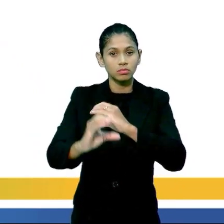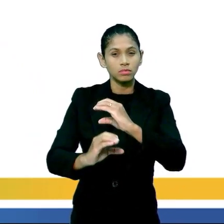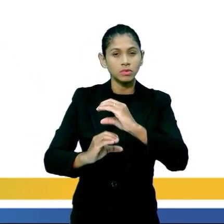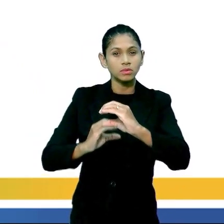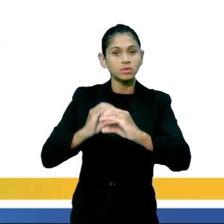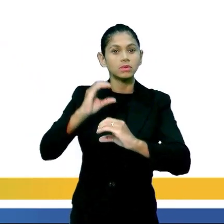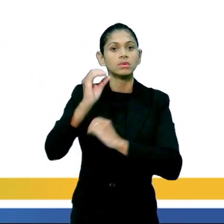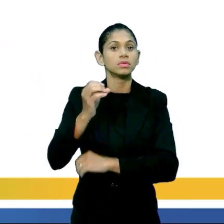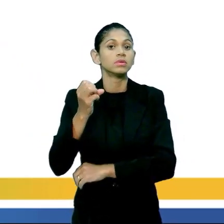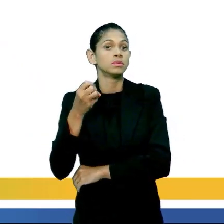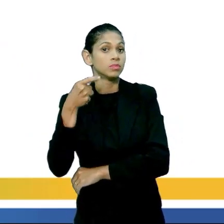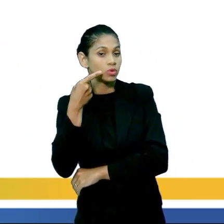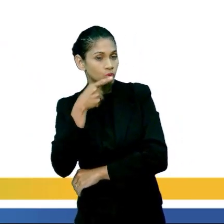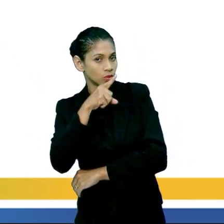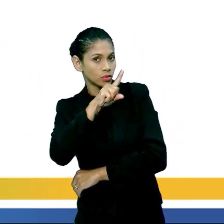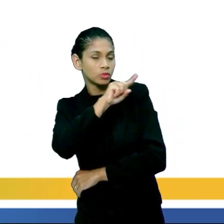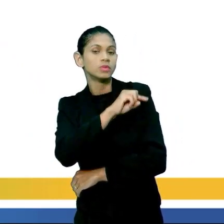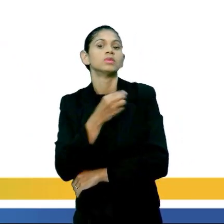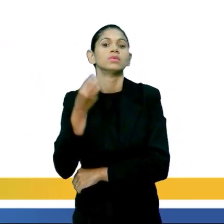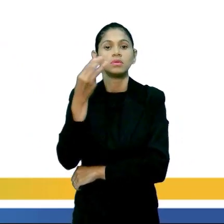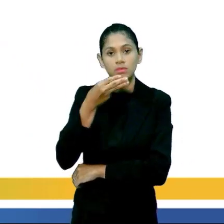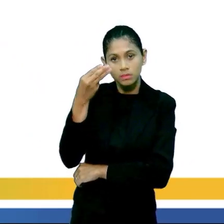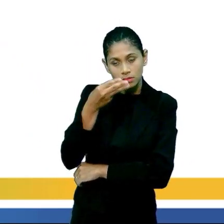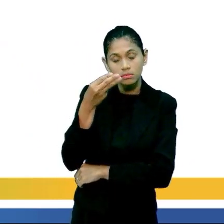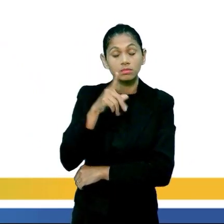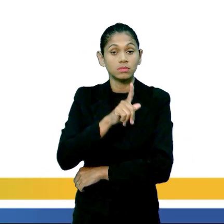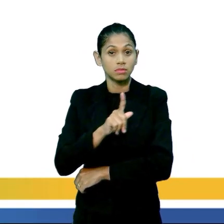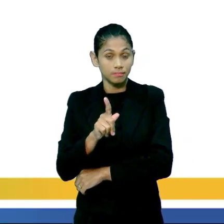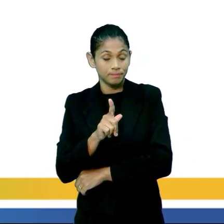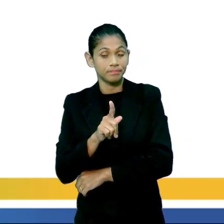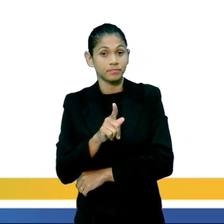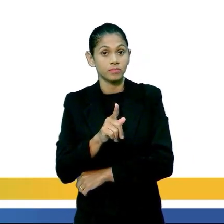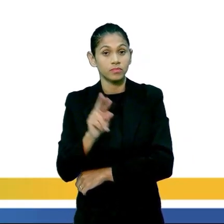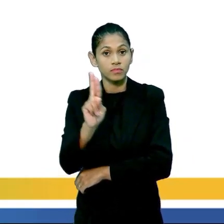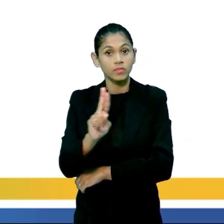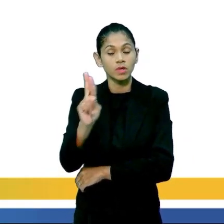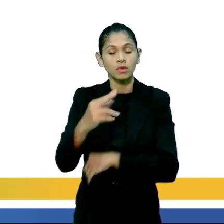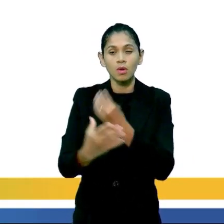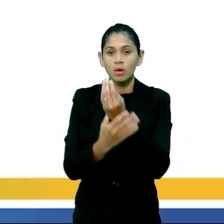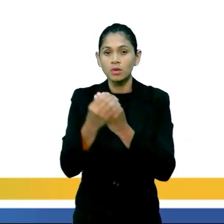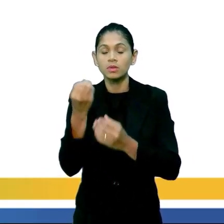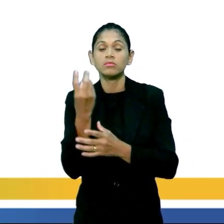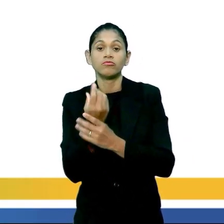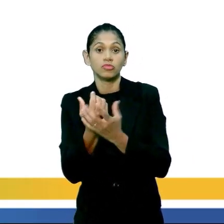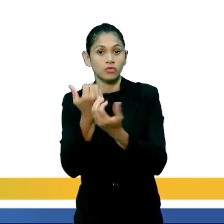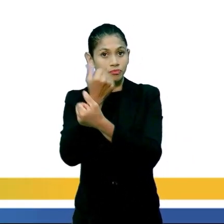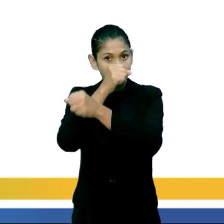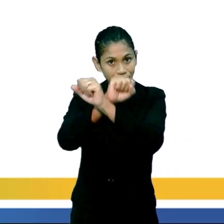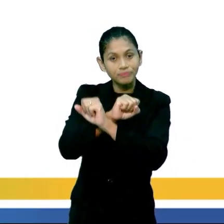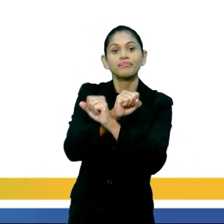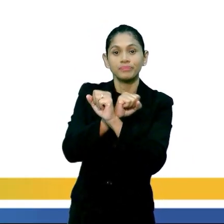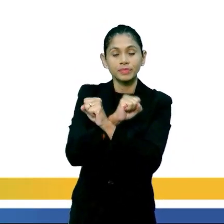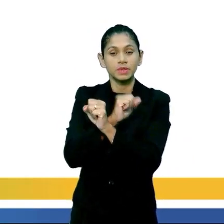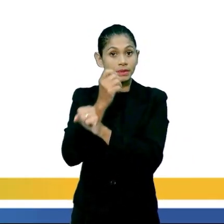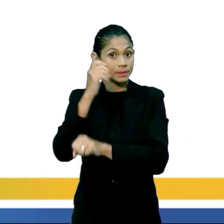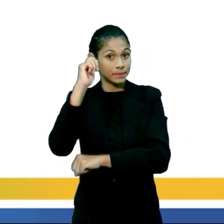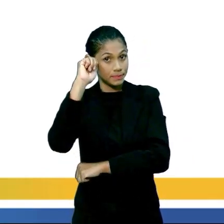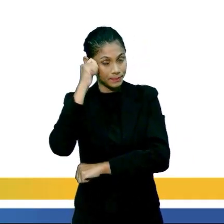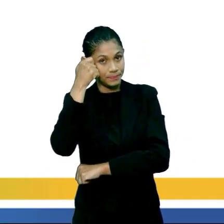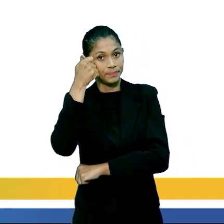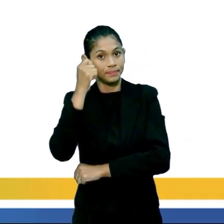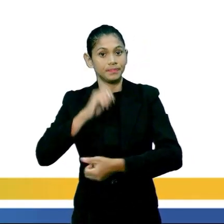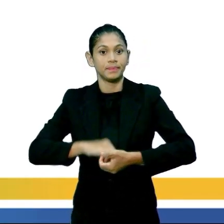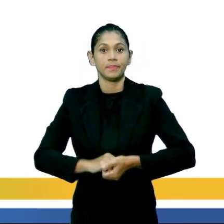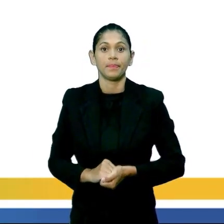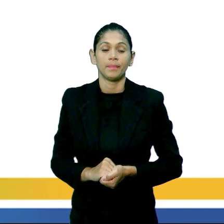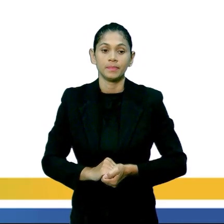século XVII. Nesse ciclo, foi utilizada o trabalho, a mão de obra escrava africana. O